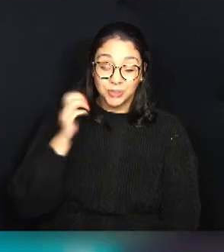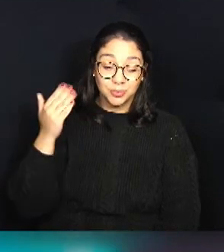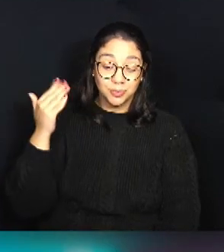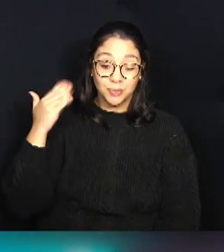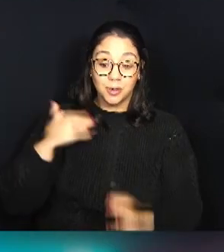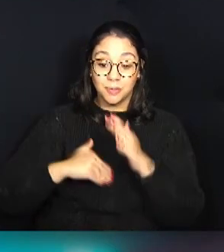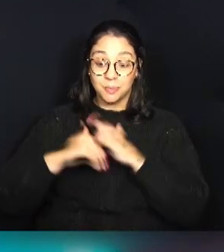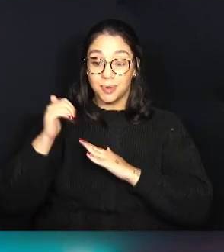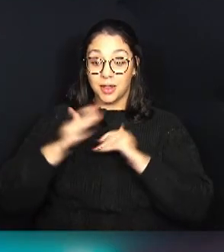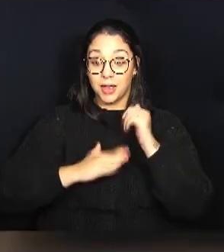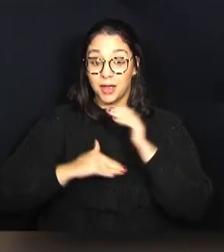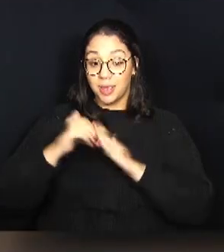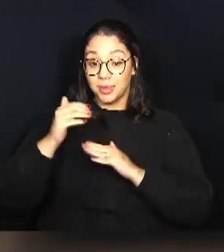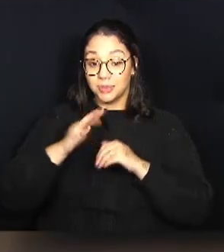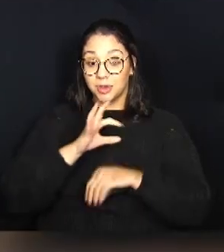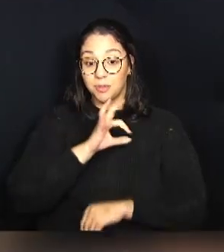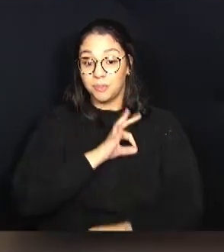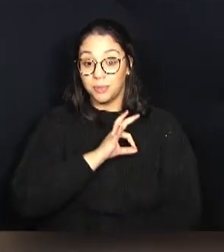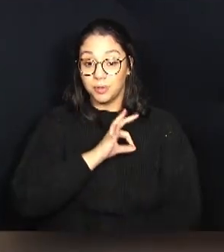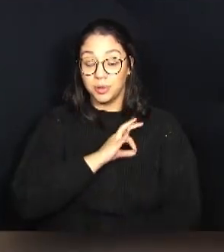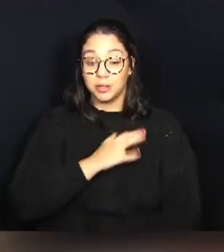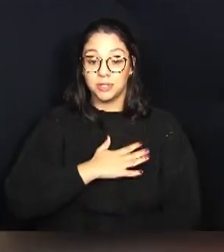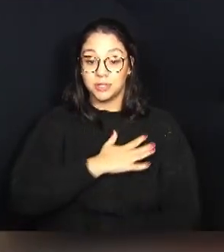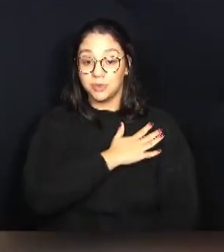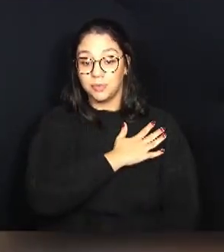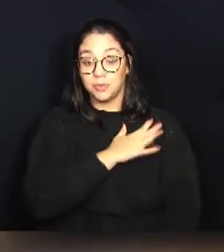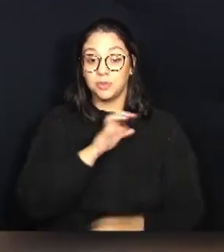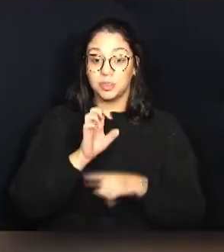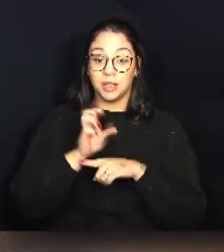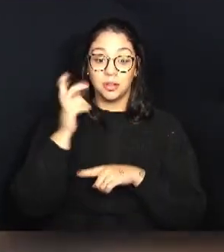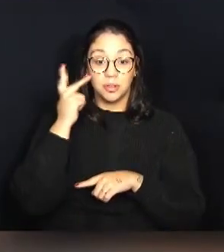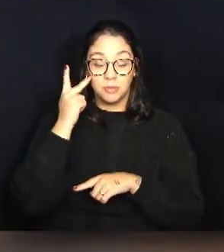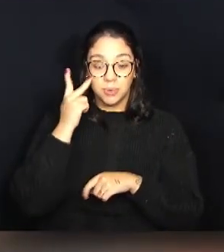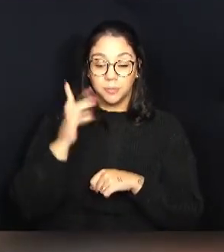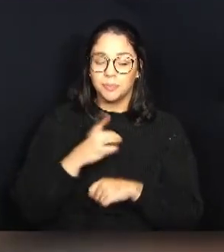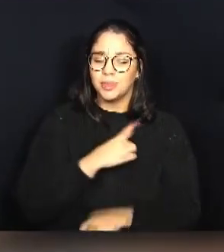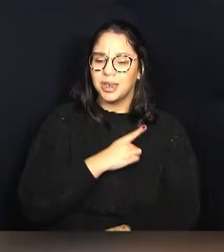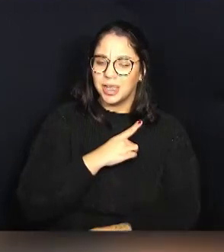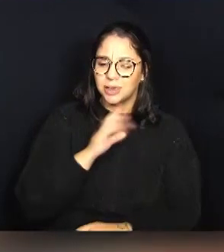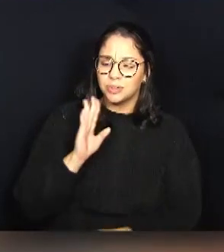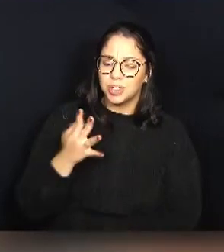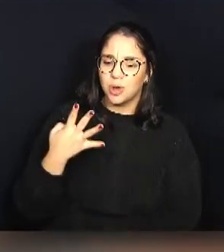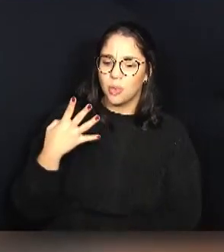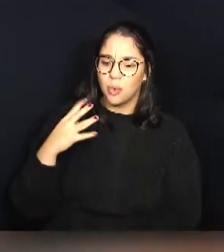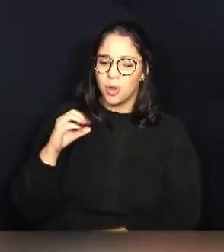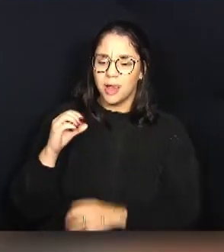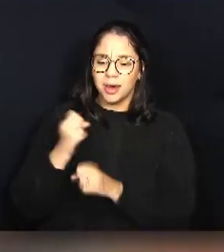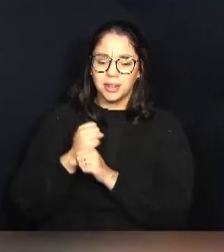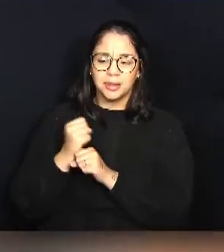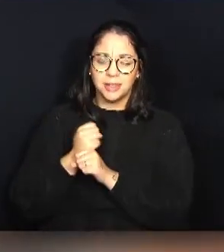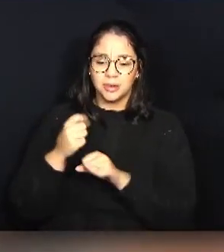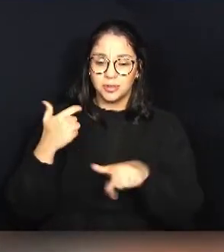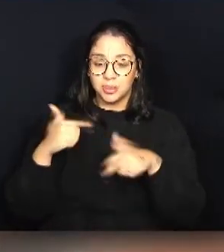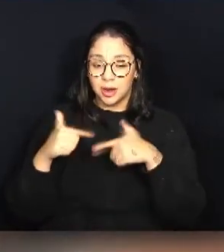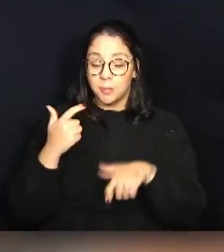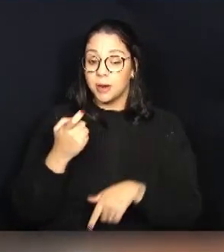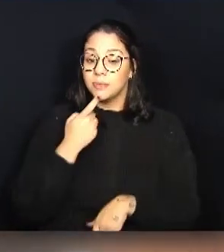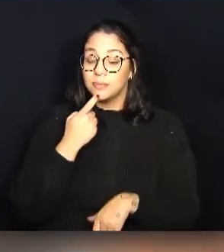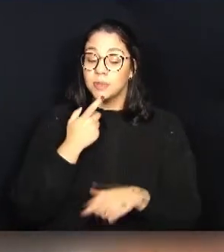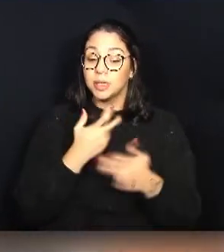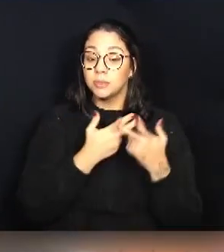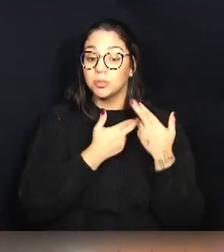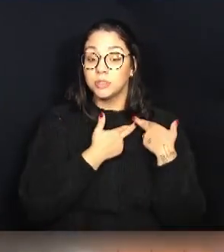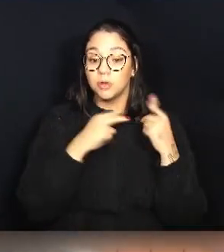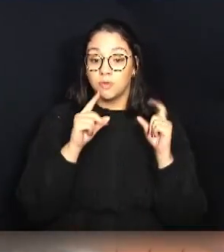Polícia Civil do Estado de São Paulo. O delegado, que está há quase 40 anos trabalhando em Campinas, foi responsável pelo